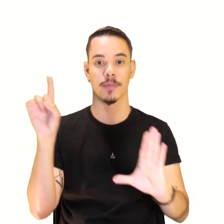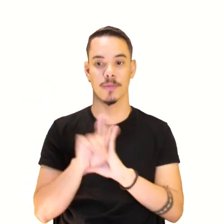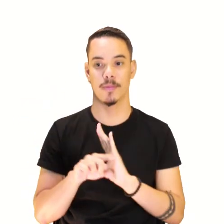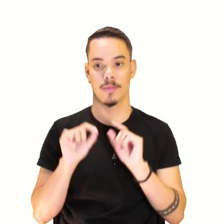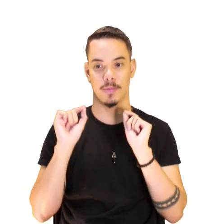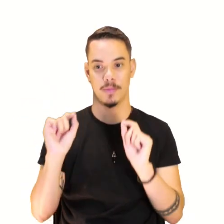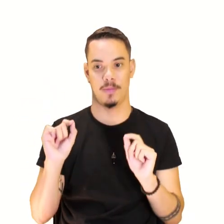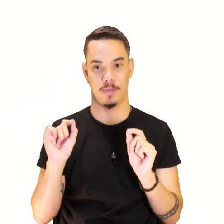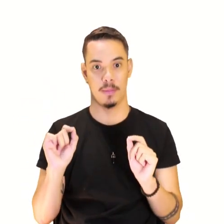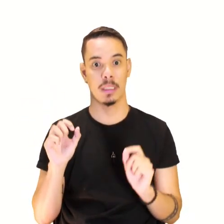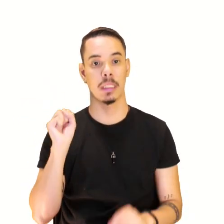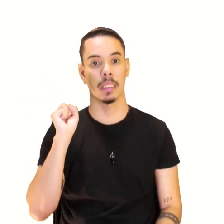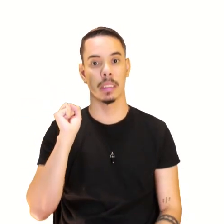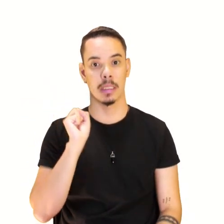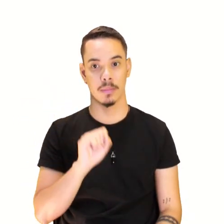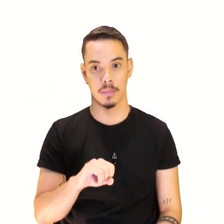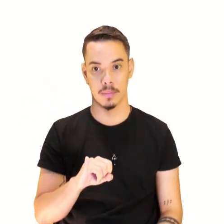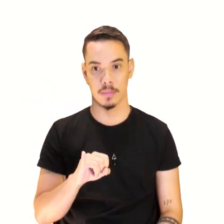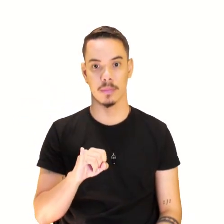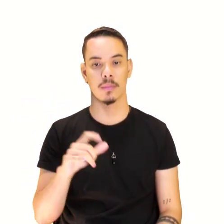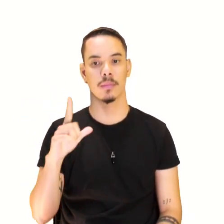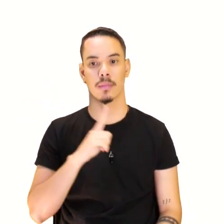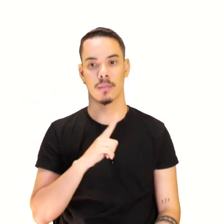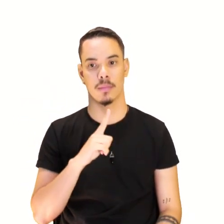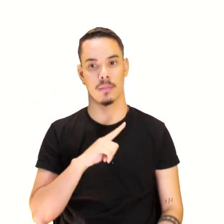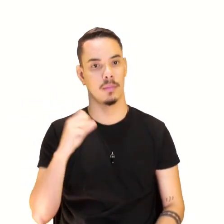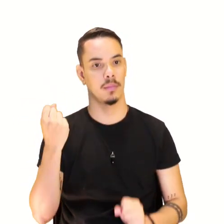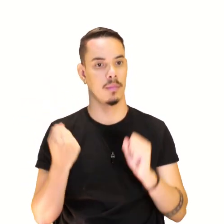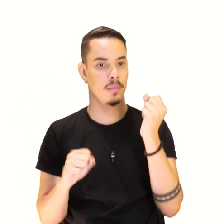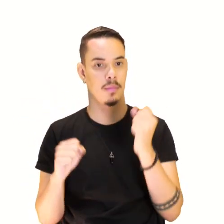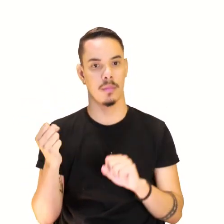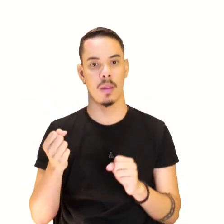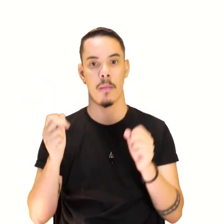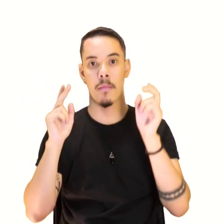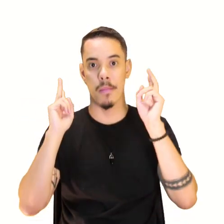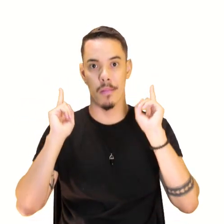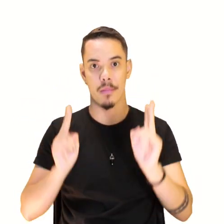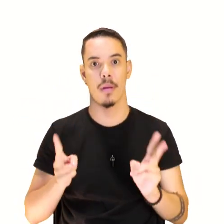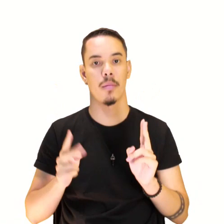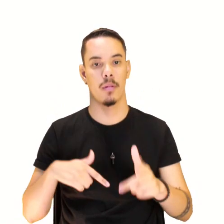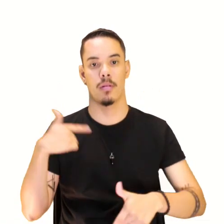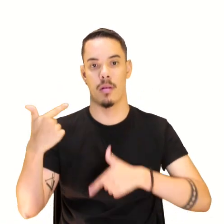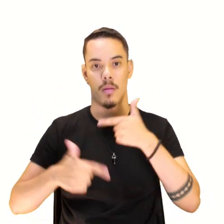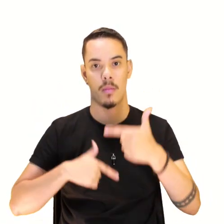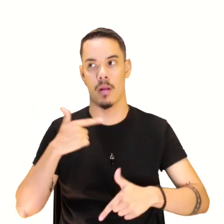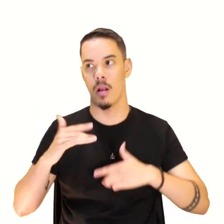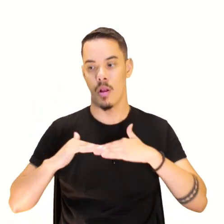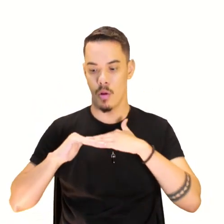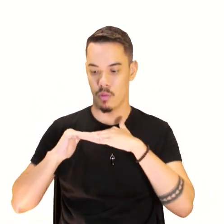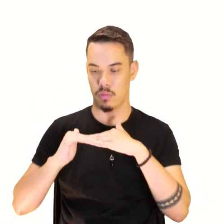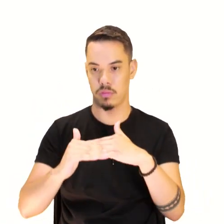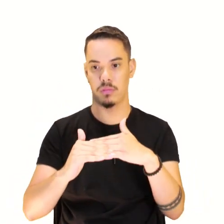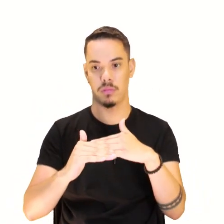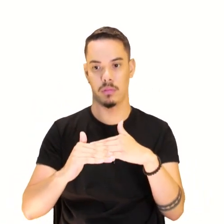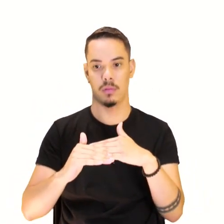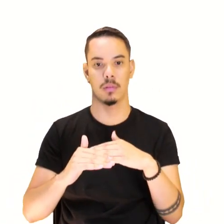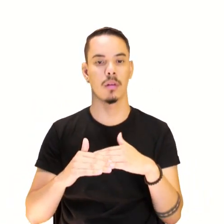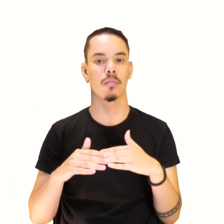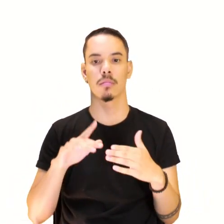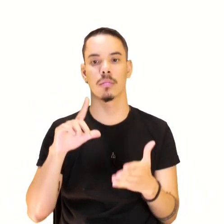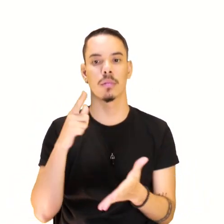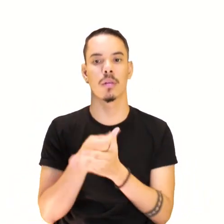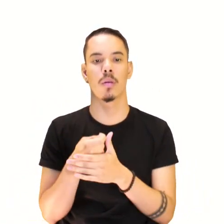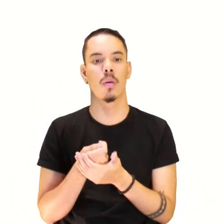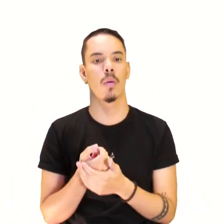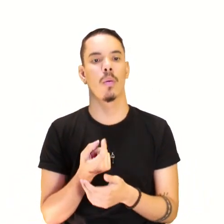supondo que o rendimento das máquinas mantenham-se a mesma nessa lavoura né mantenha-se nessa lavoura determine